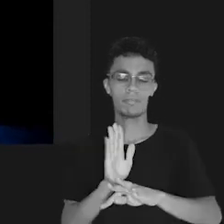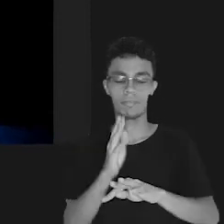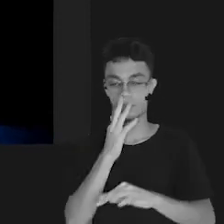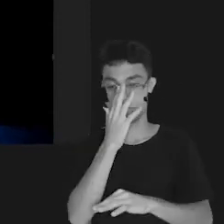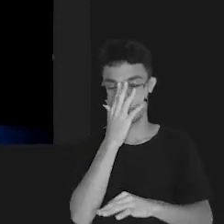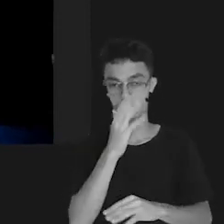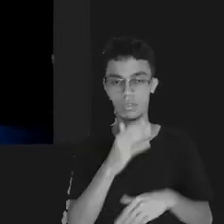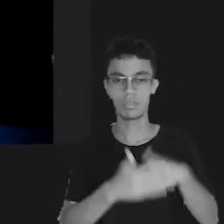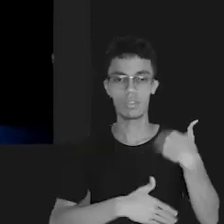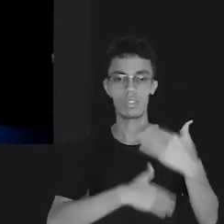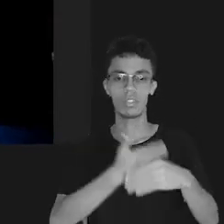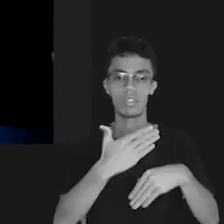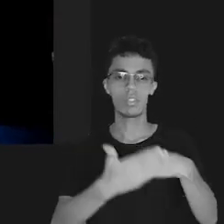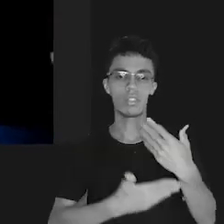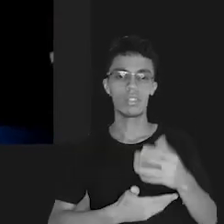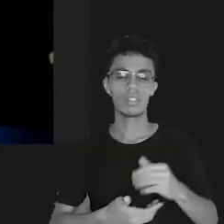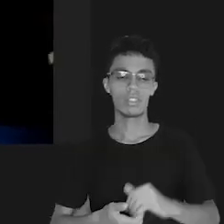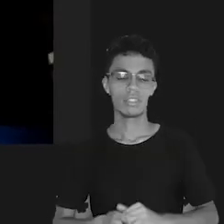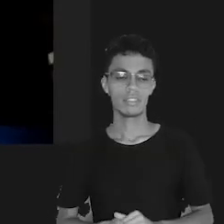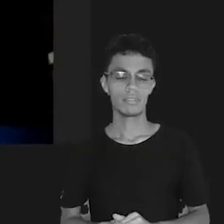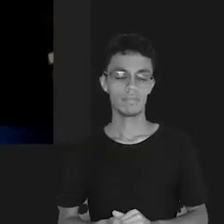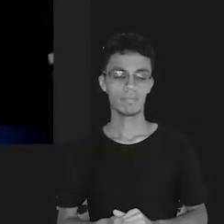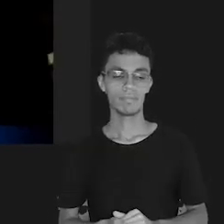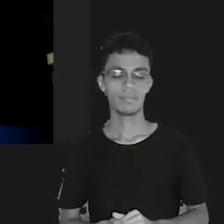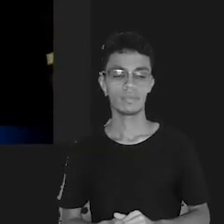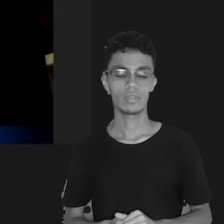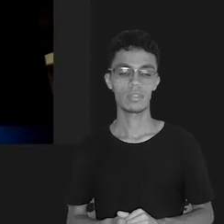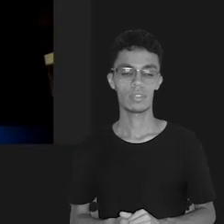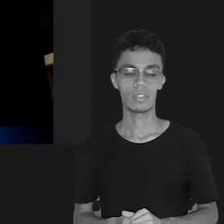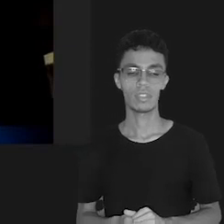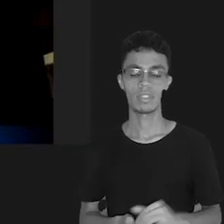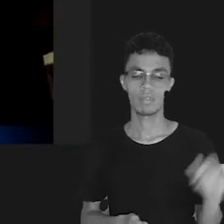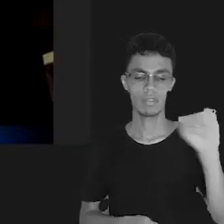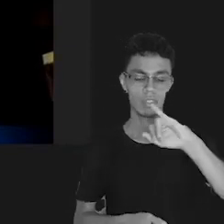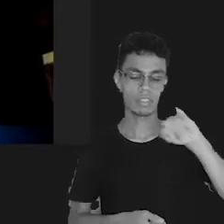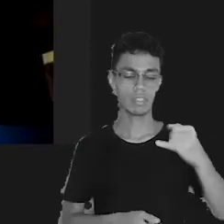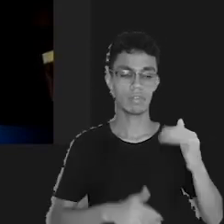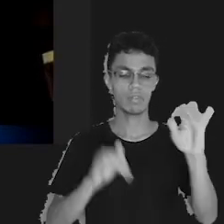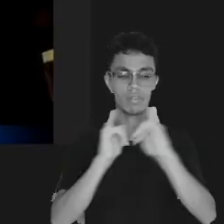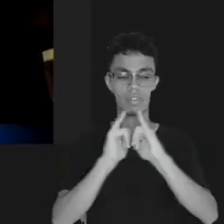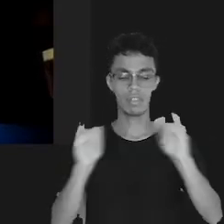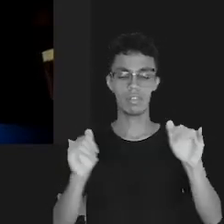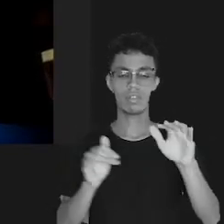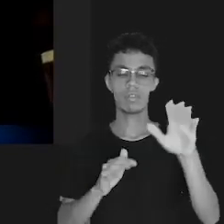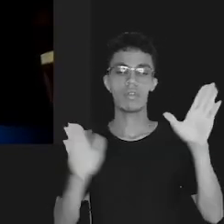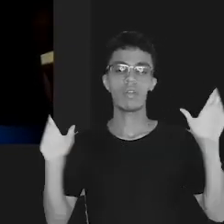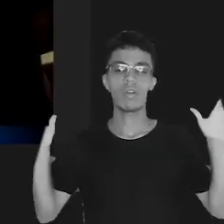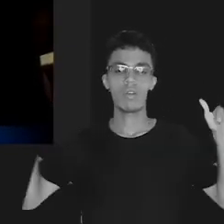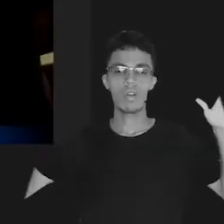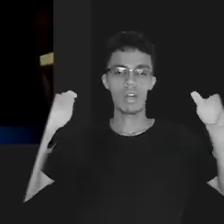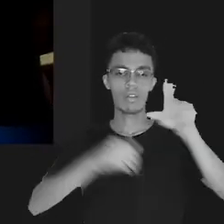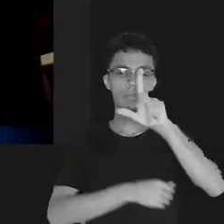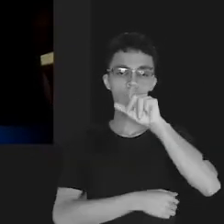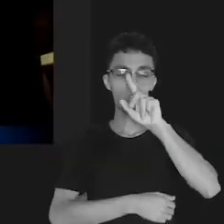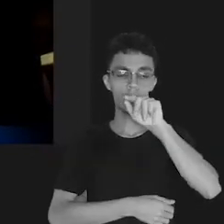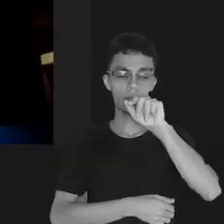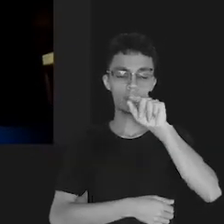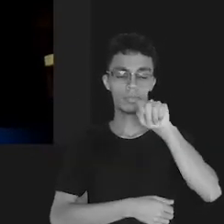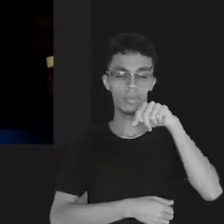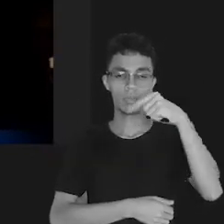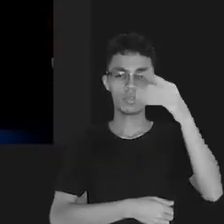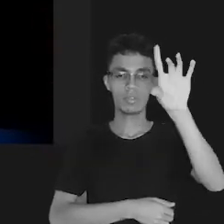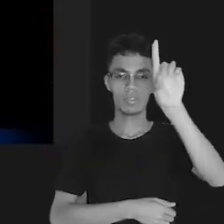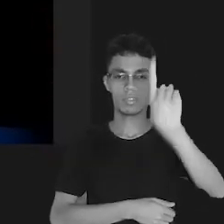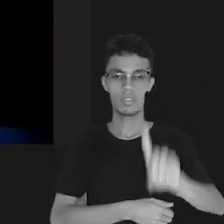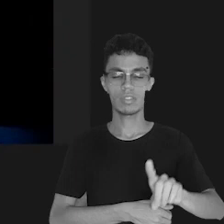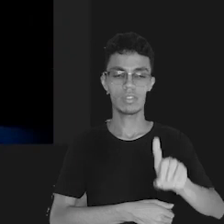se desvendando para você. E já aproveitar, já pedir para você falar sobre o Aves, que vai ser a sua direção